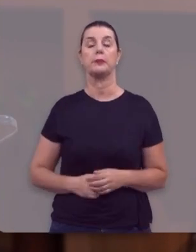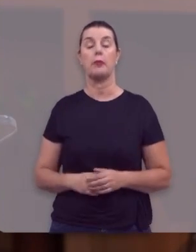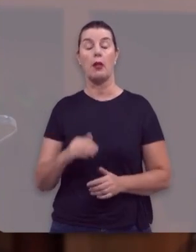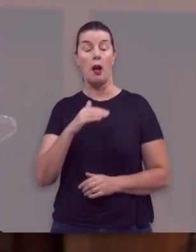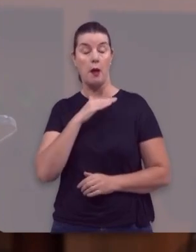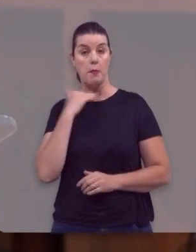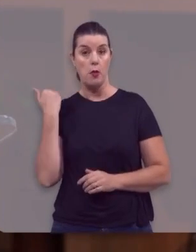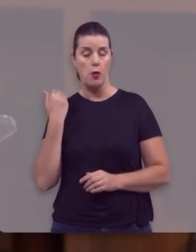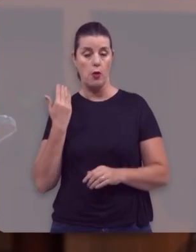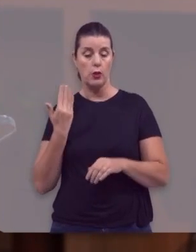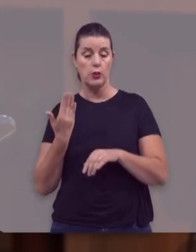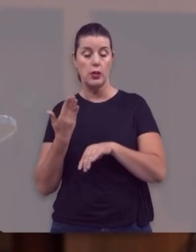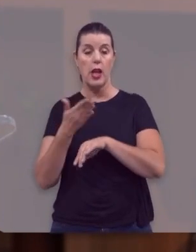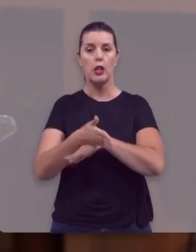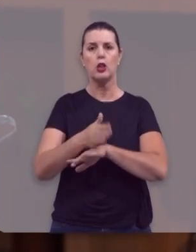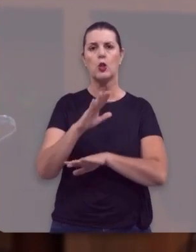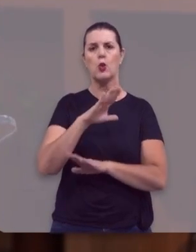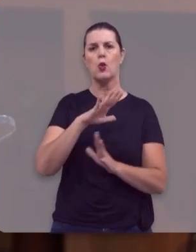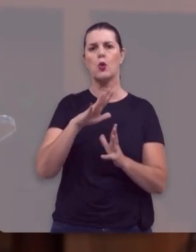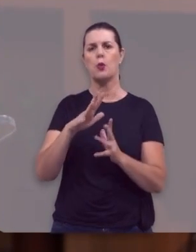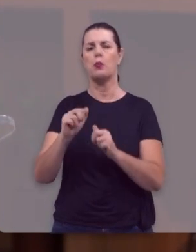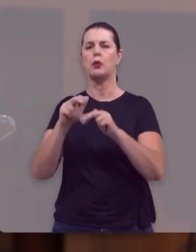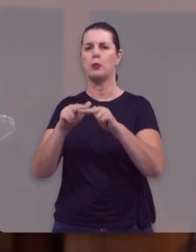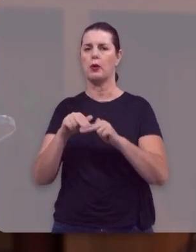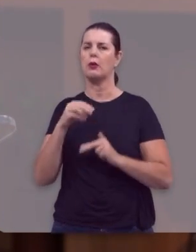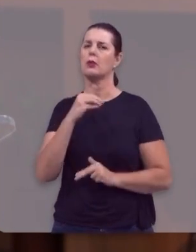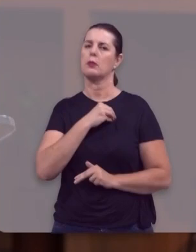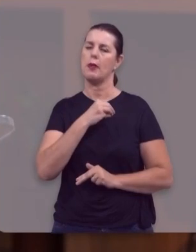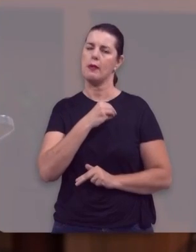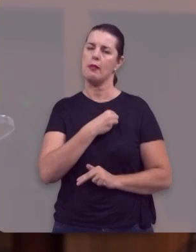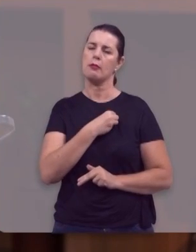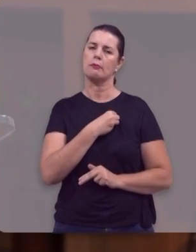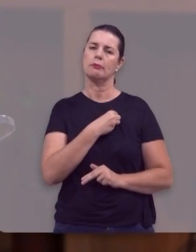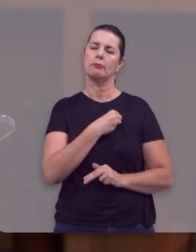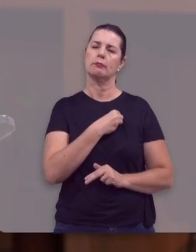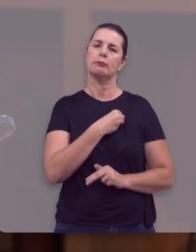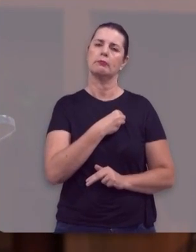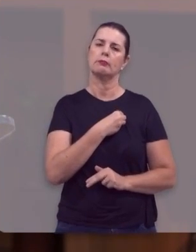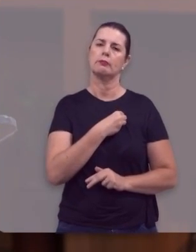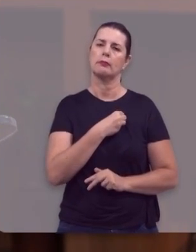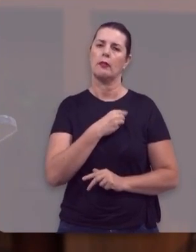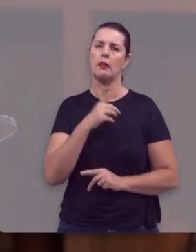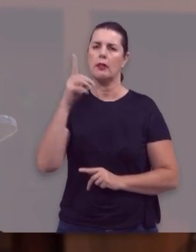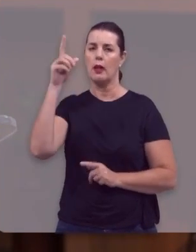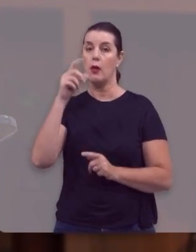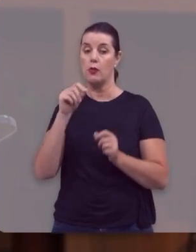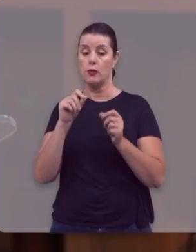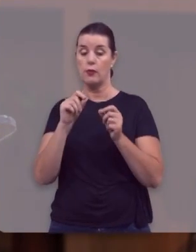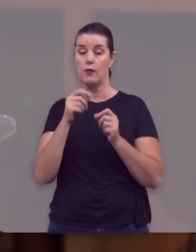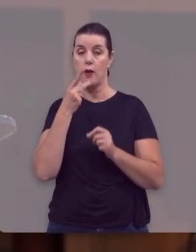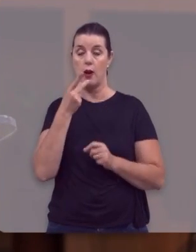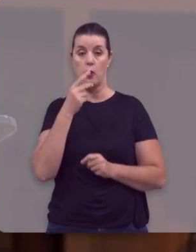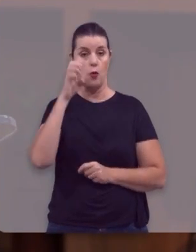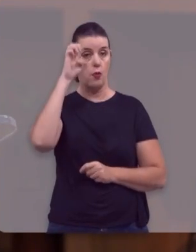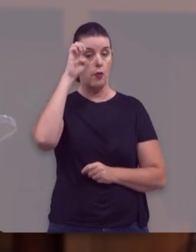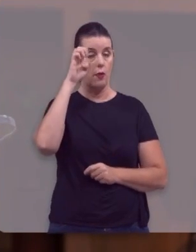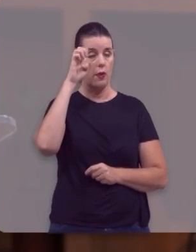A morte entrou no mundo por causa do pecado. Deus disse lá no Éden: